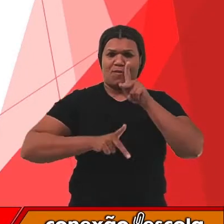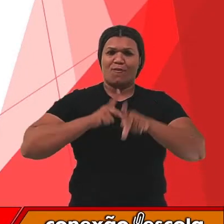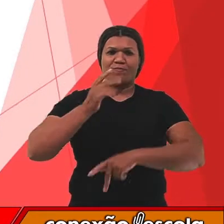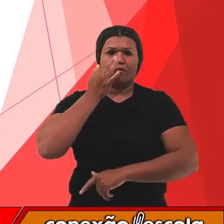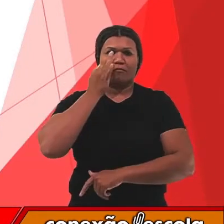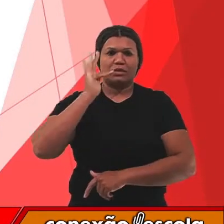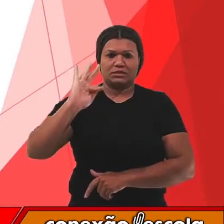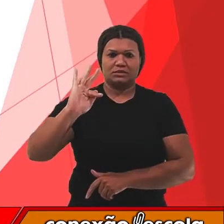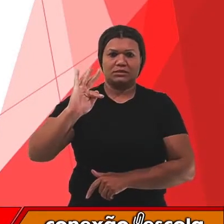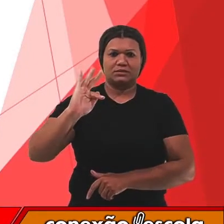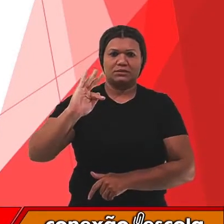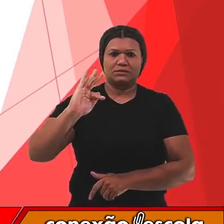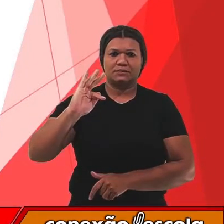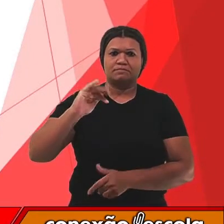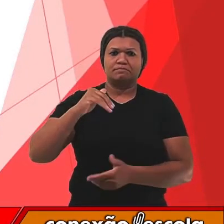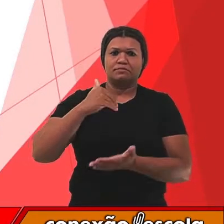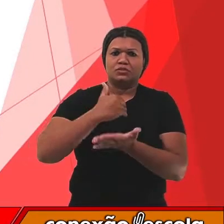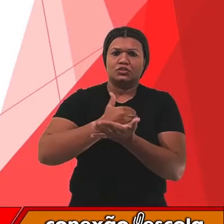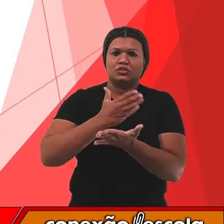dividindo